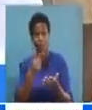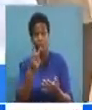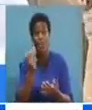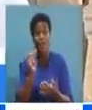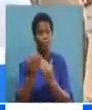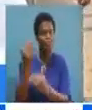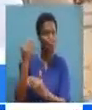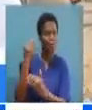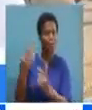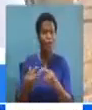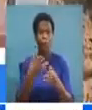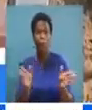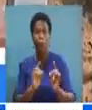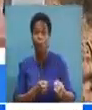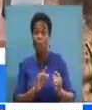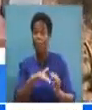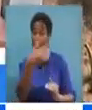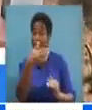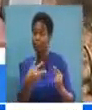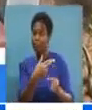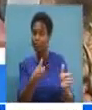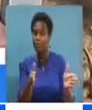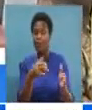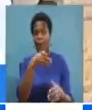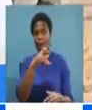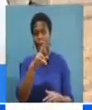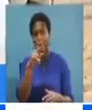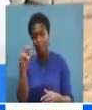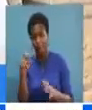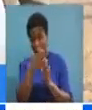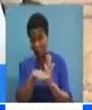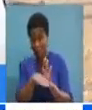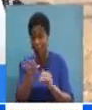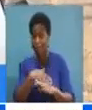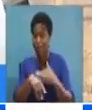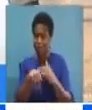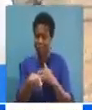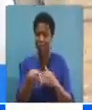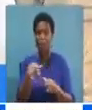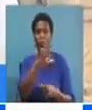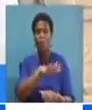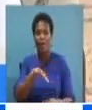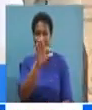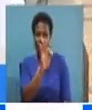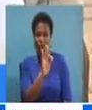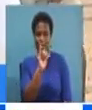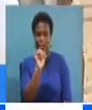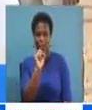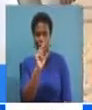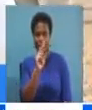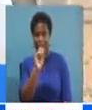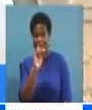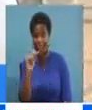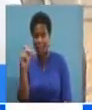A primeira inauguração do programa PRA foi feita na localidade de Figueira Horta. E foi precisamente